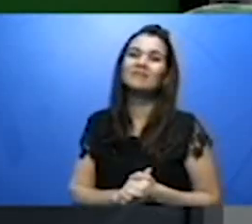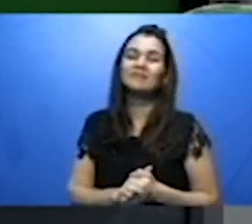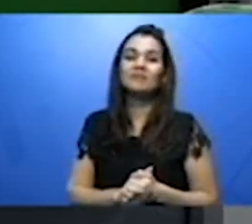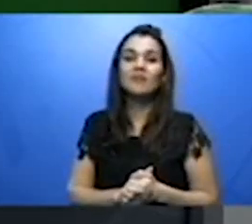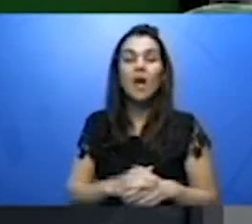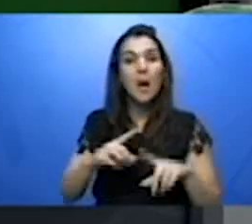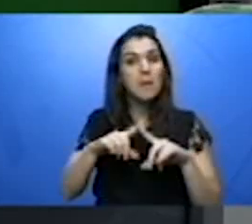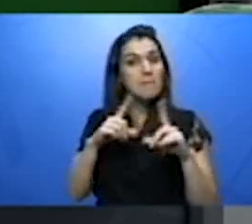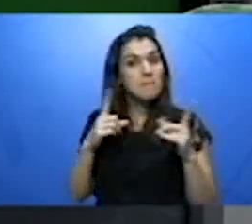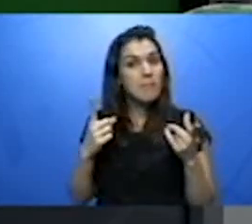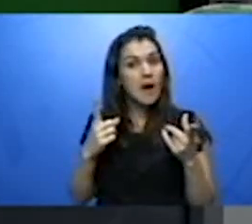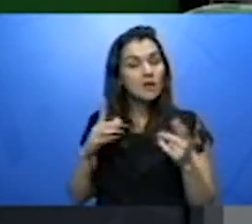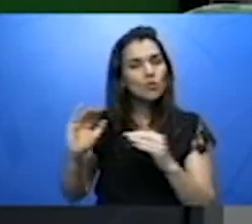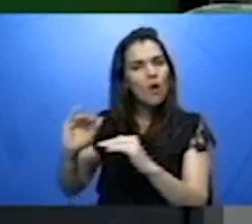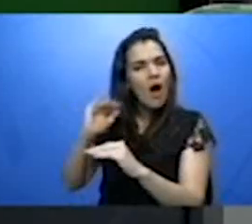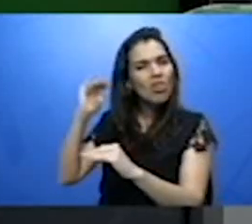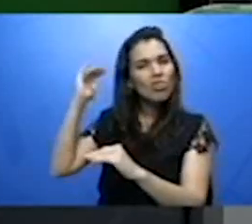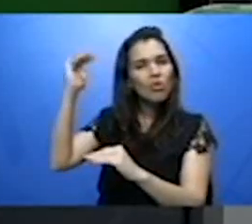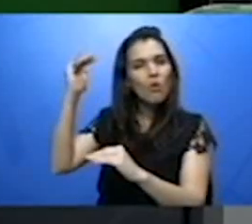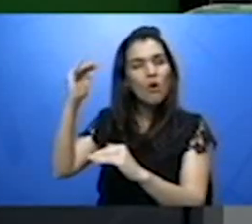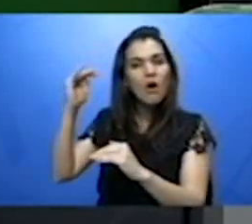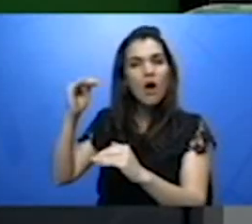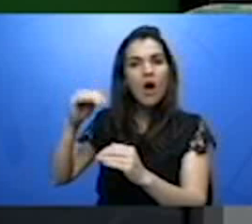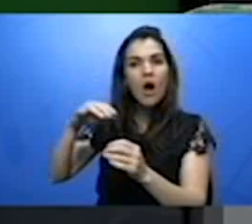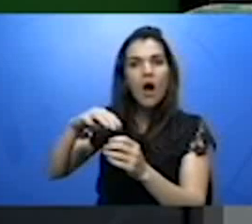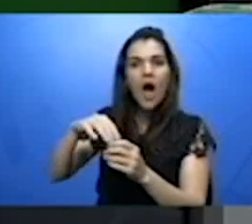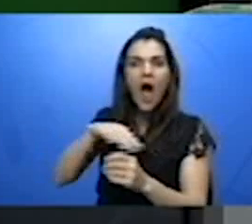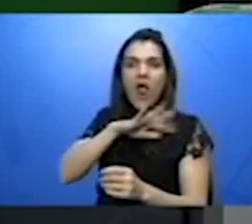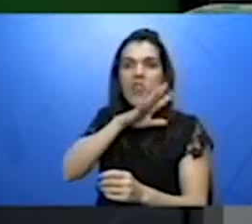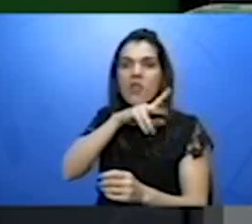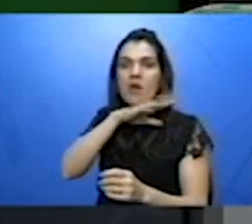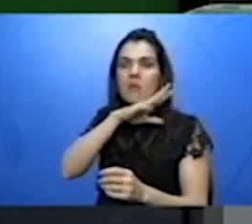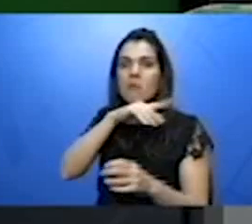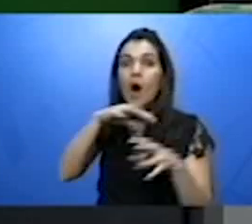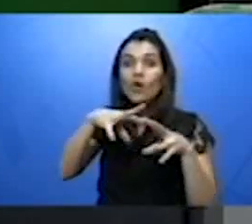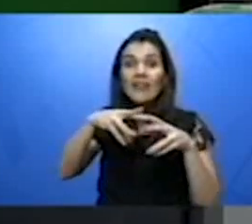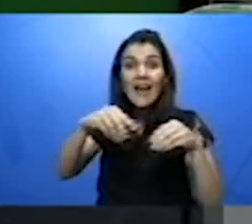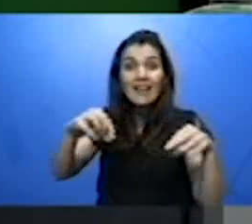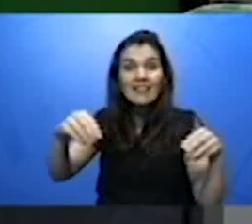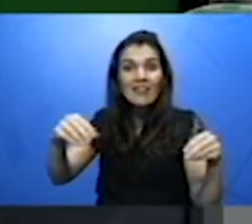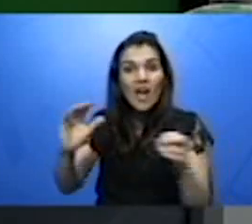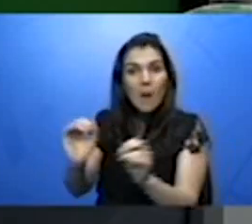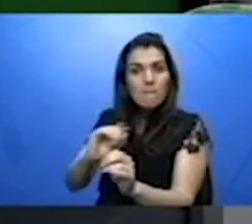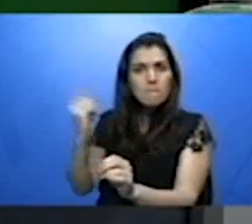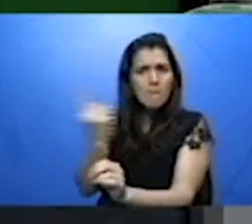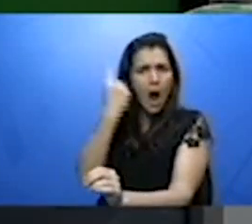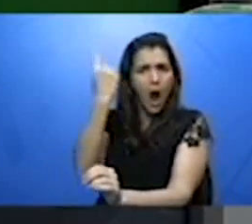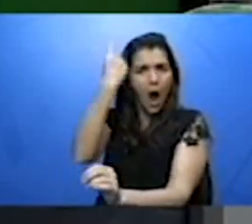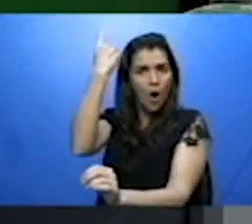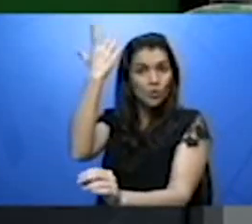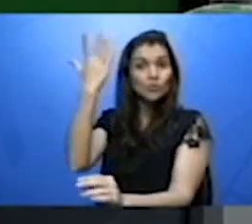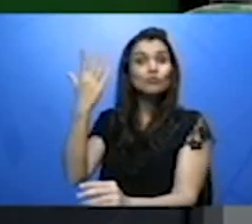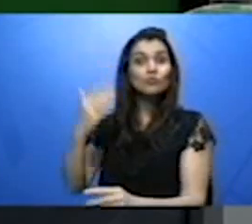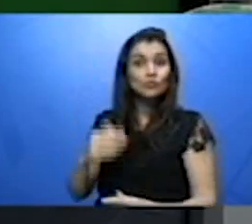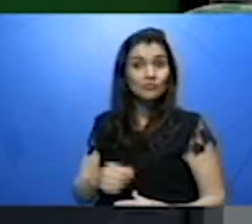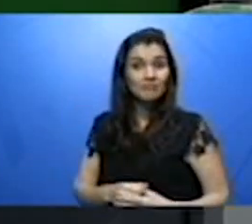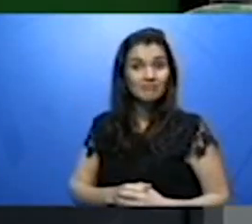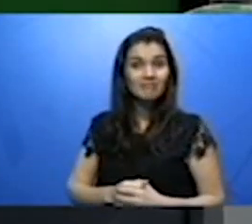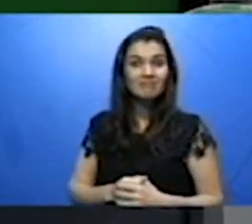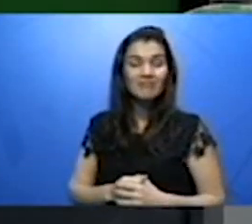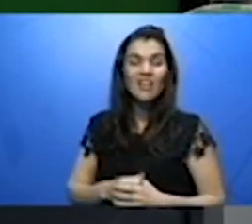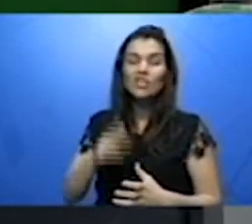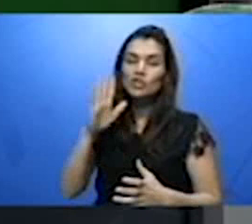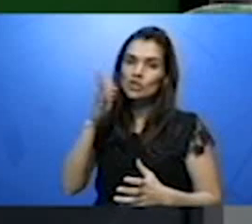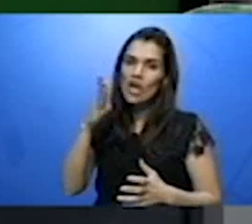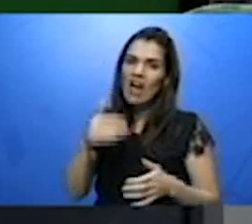mas quando adulto Este é o animal terrestre mais alto que existe né então por isso ele já